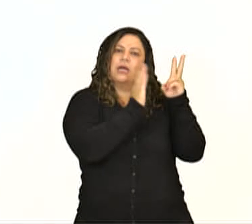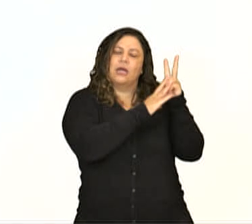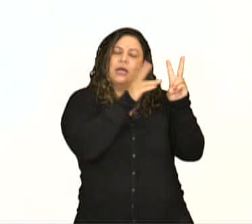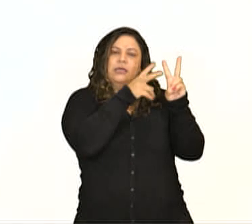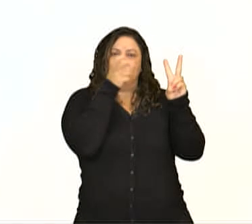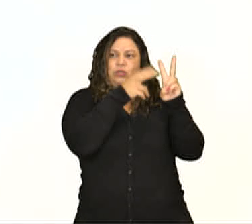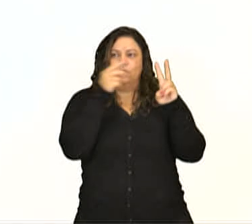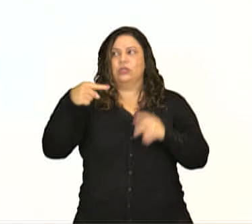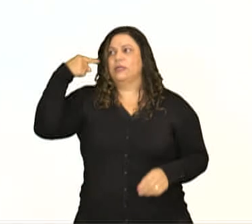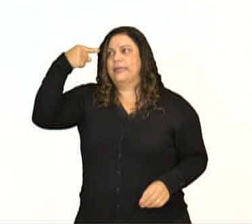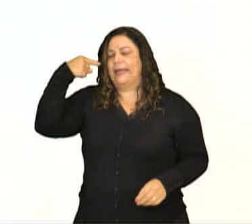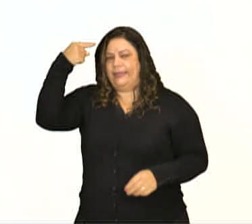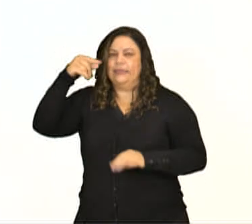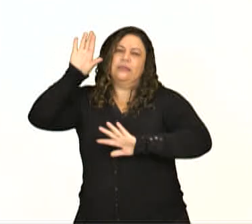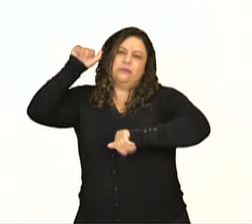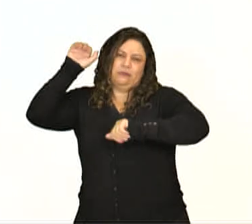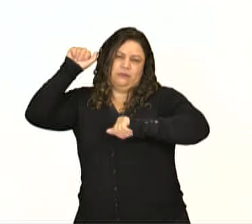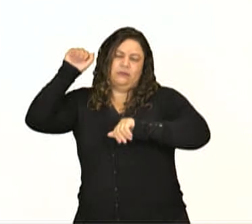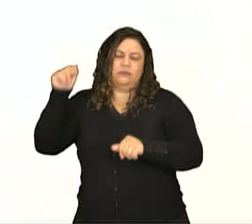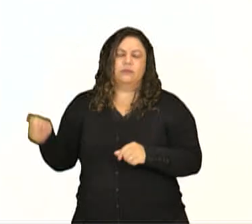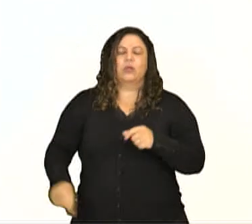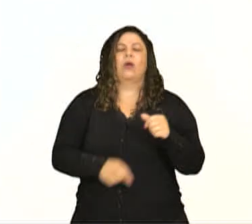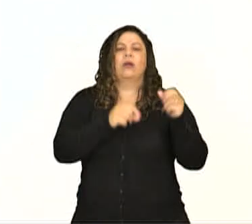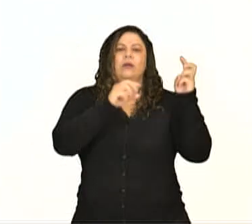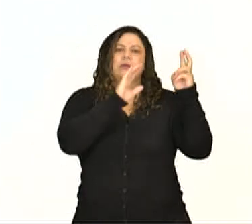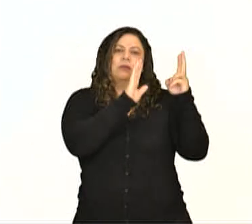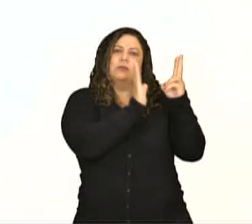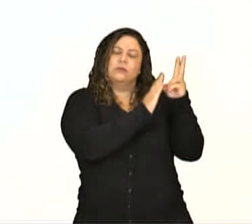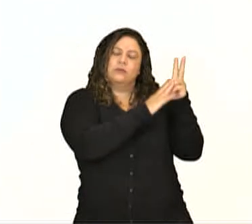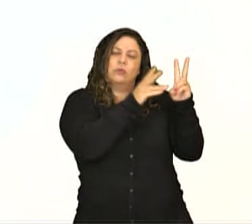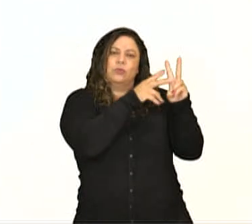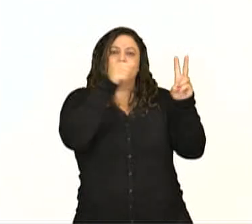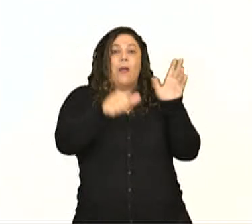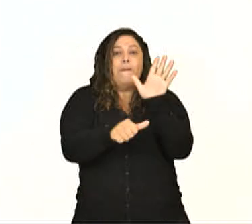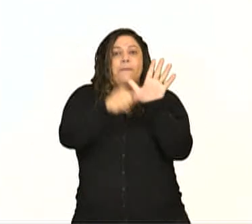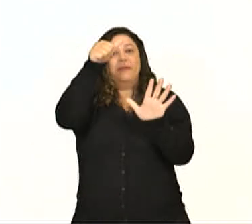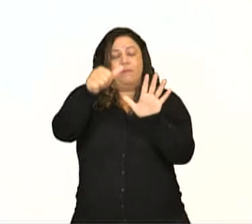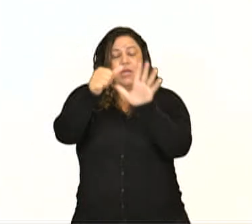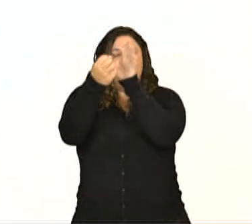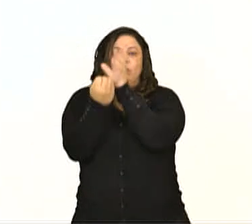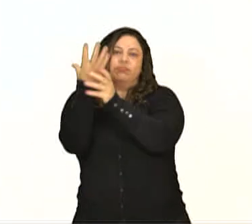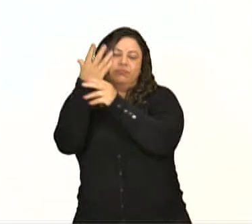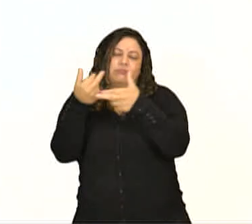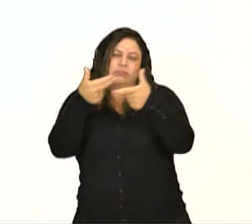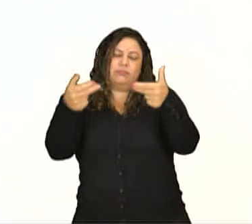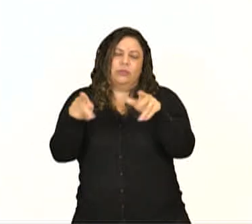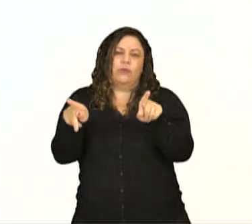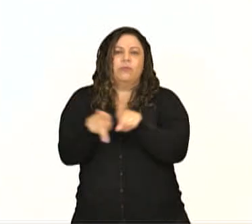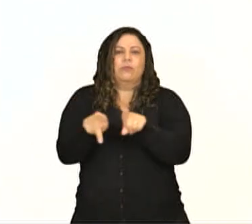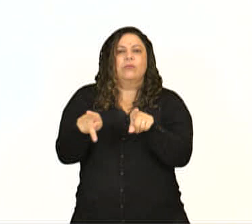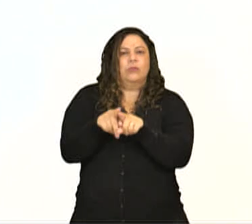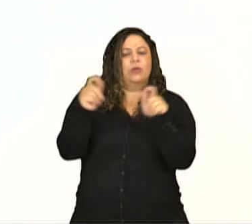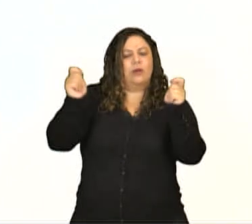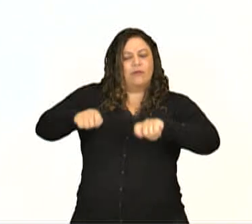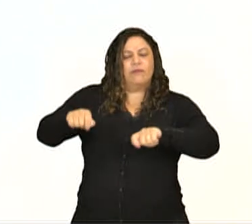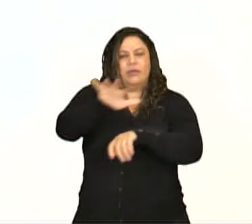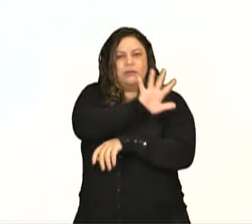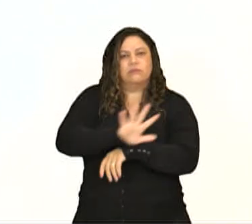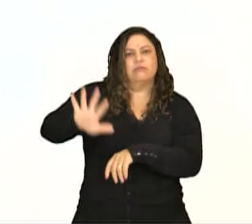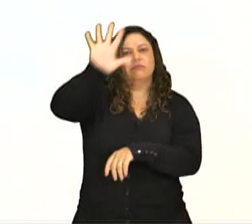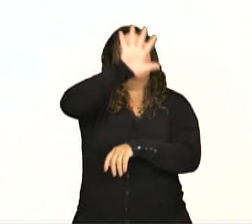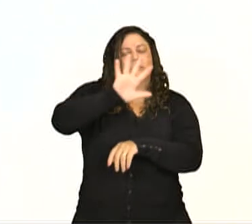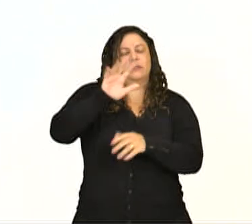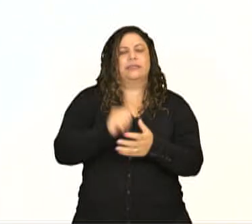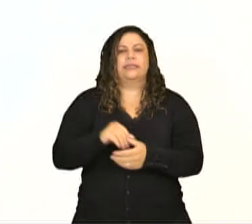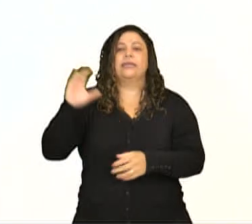Os indígenas, enquanto primeiros povos que estavam ali no continente e mais propriamente dito no país, na